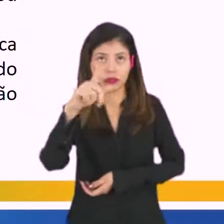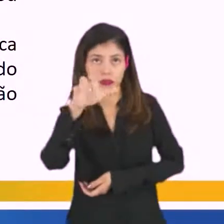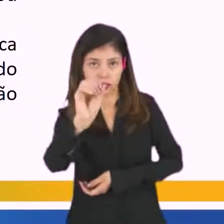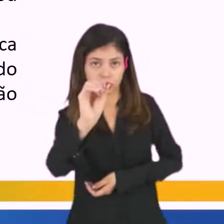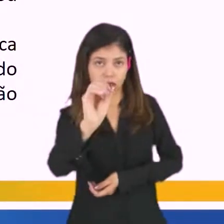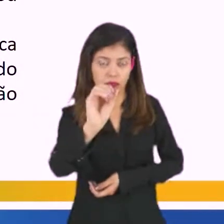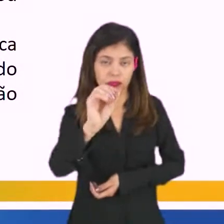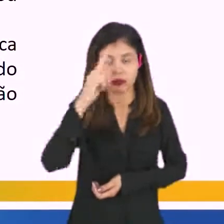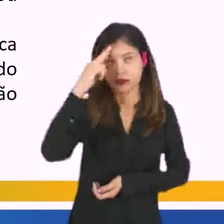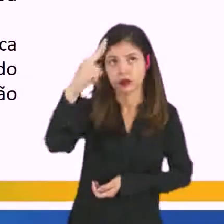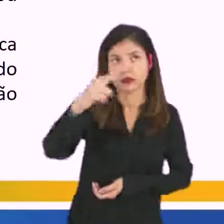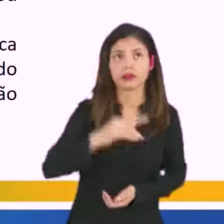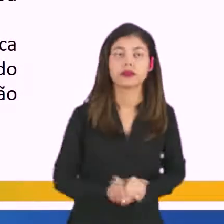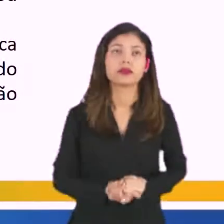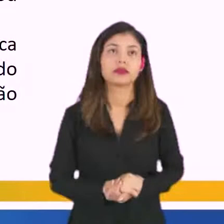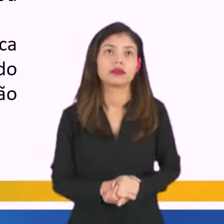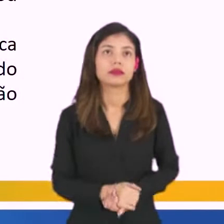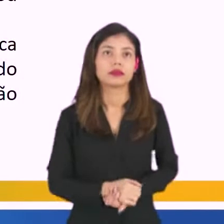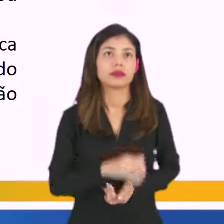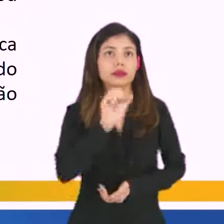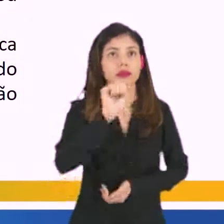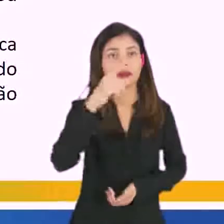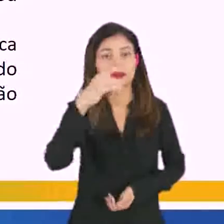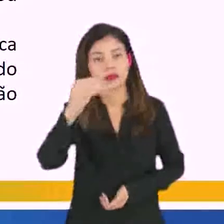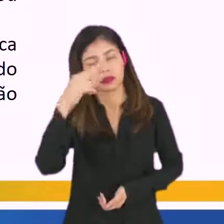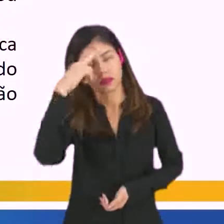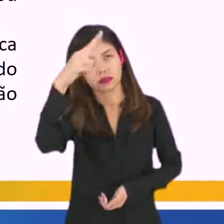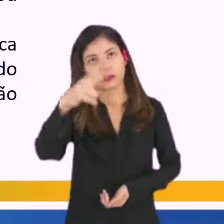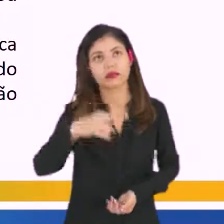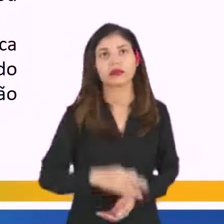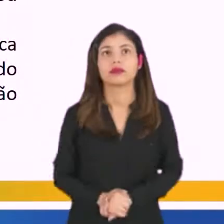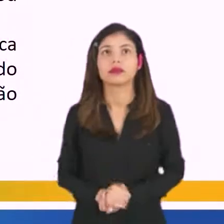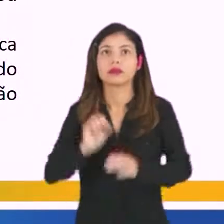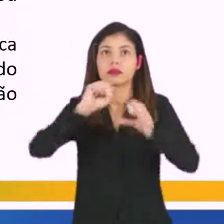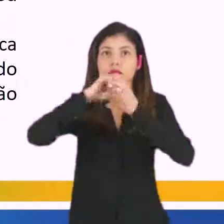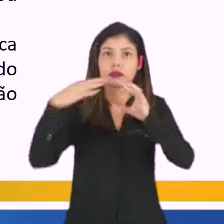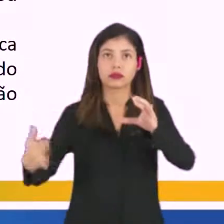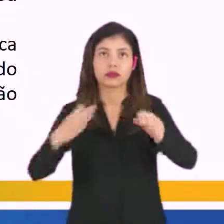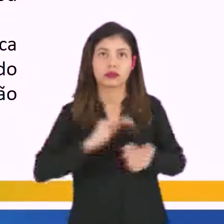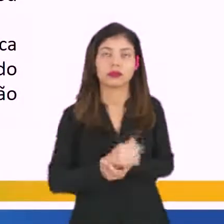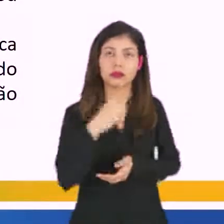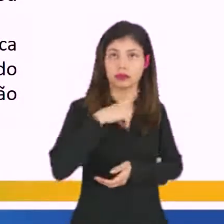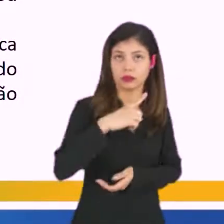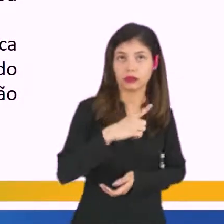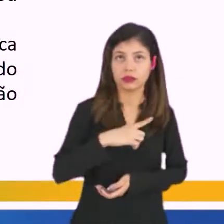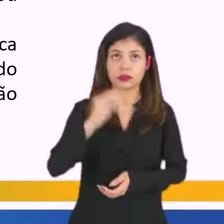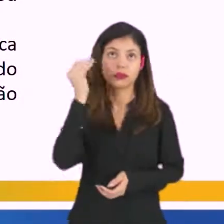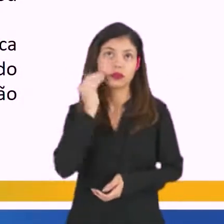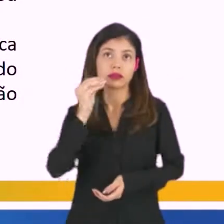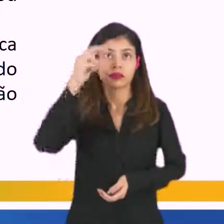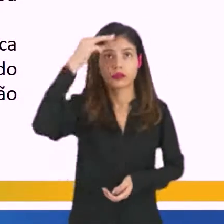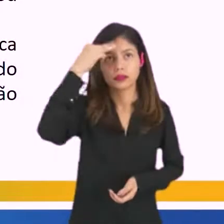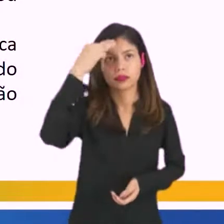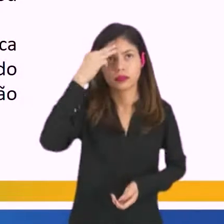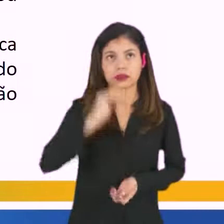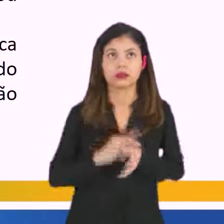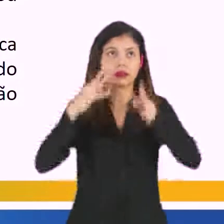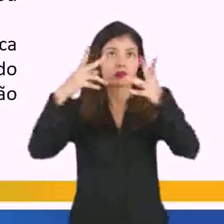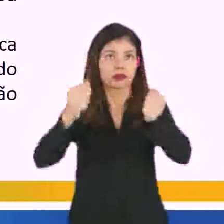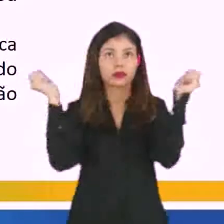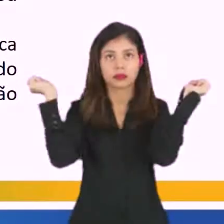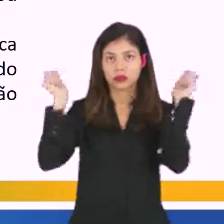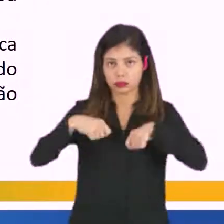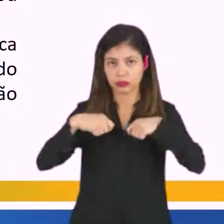à autoridade. O apelo à autoridade é caracterizado como a tendência mental